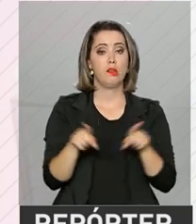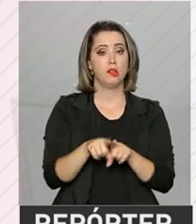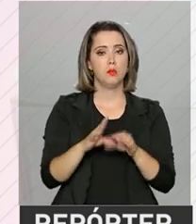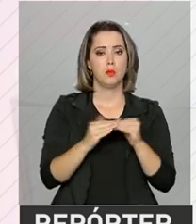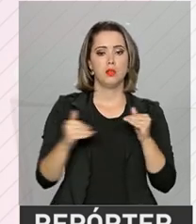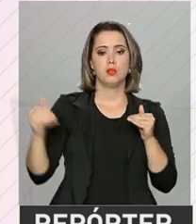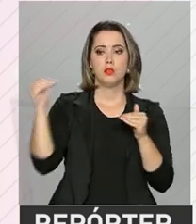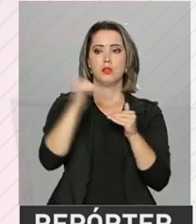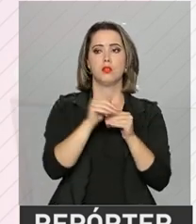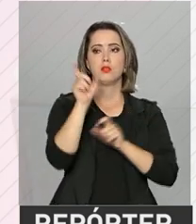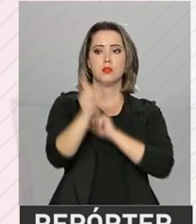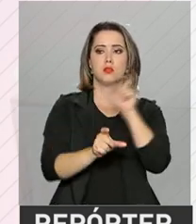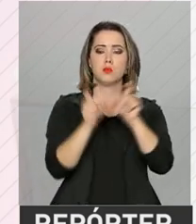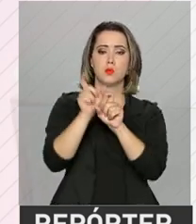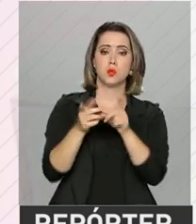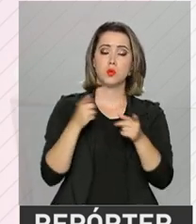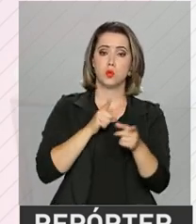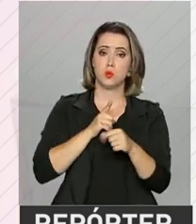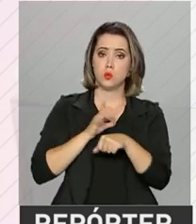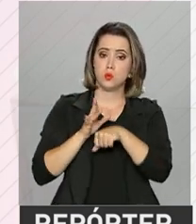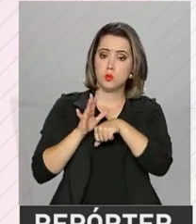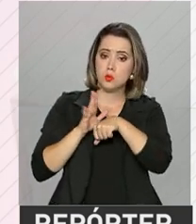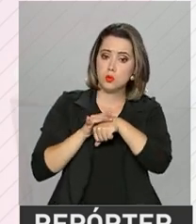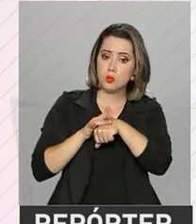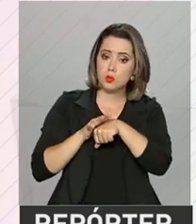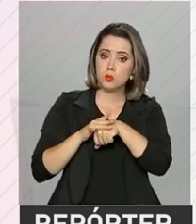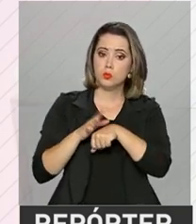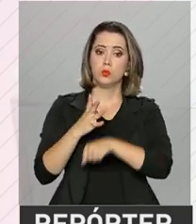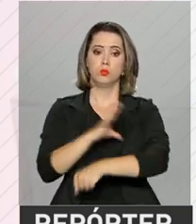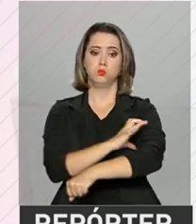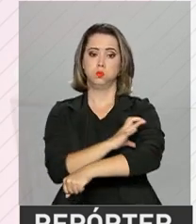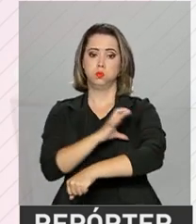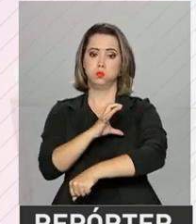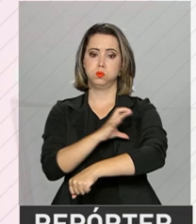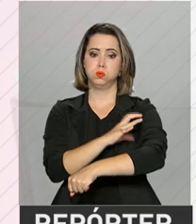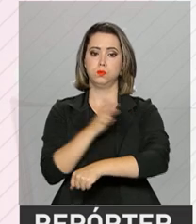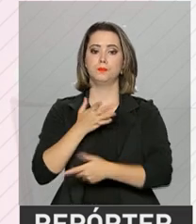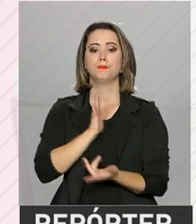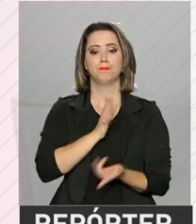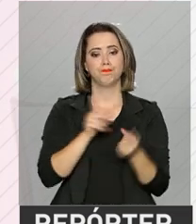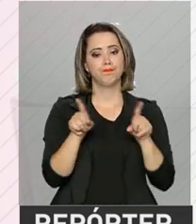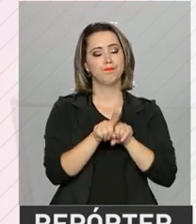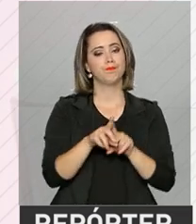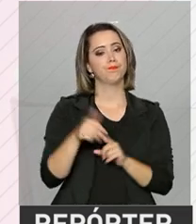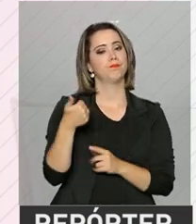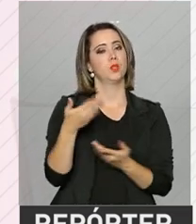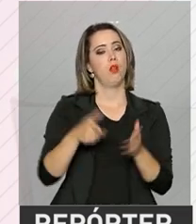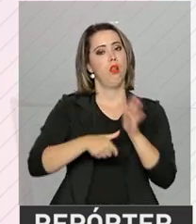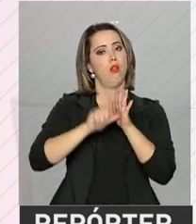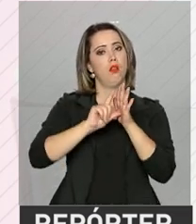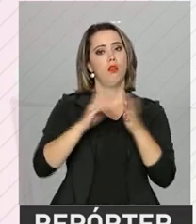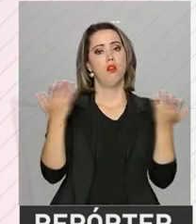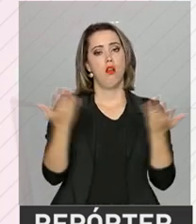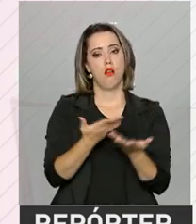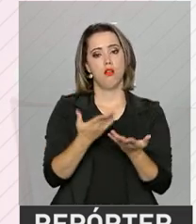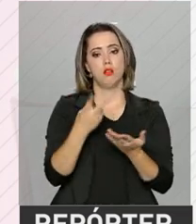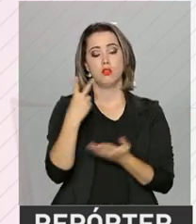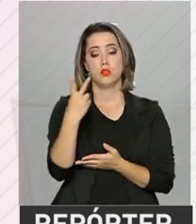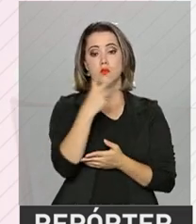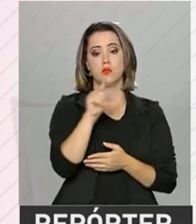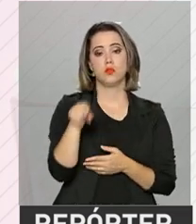cresceu o percentual de brasileiros diagnosticados com hipertensão, de 22,5% em 2006 para